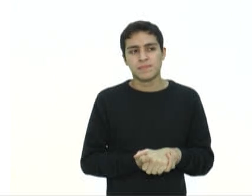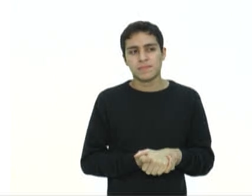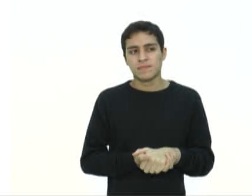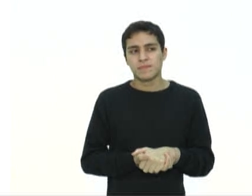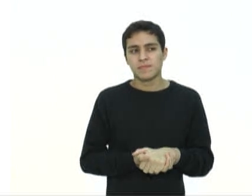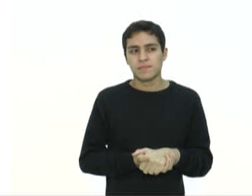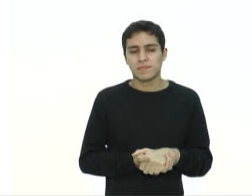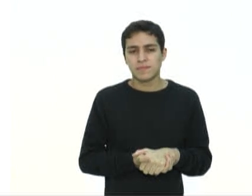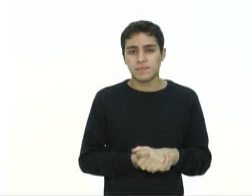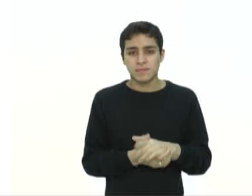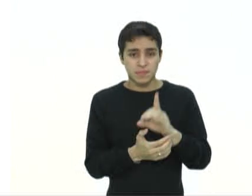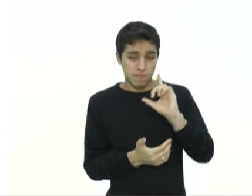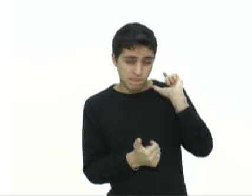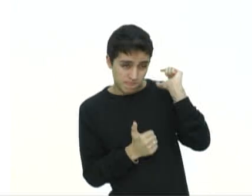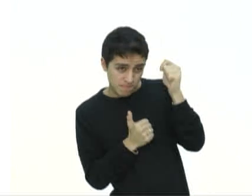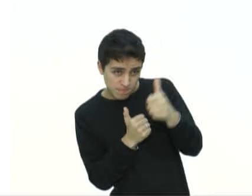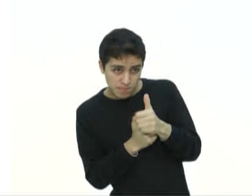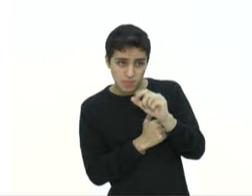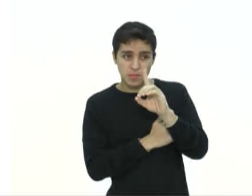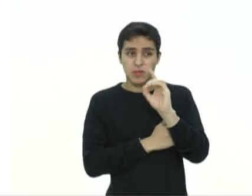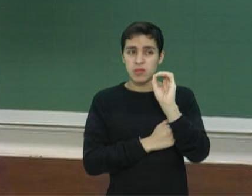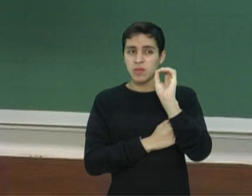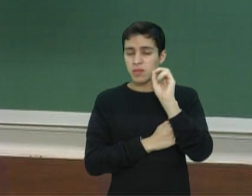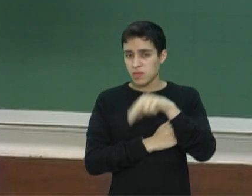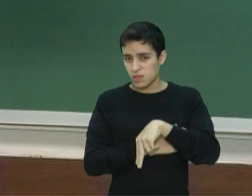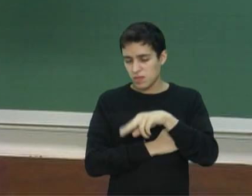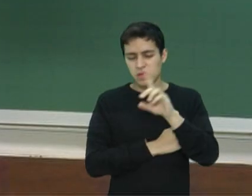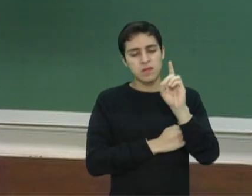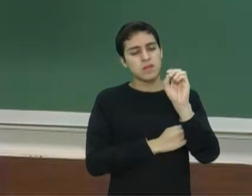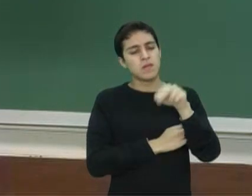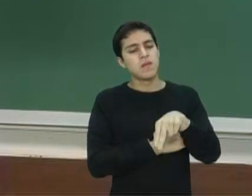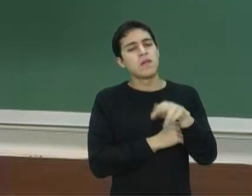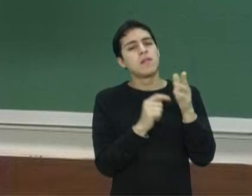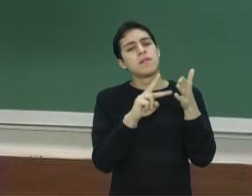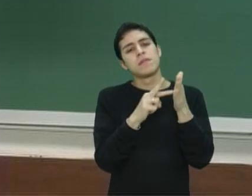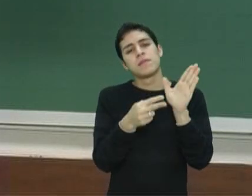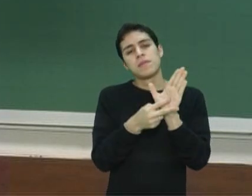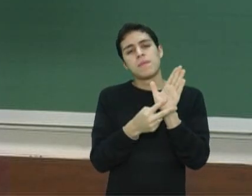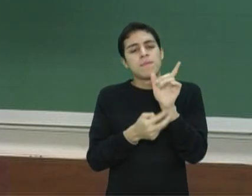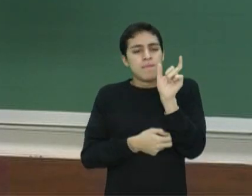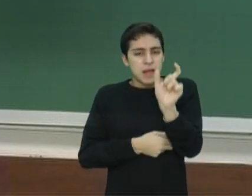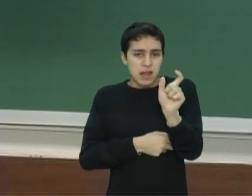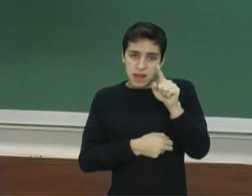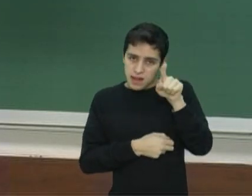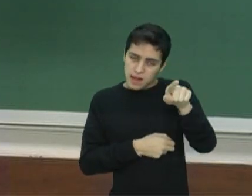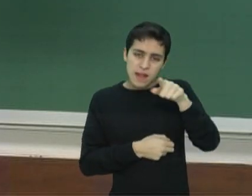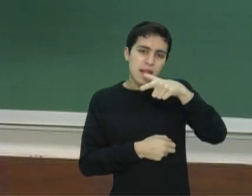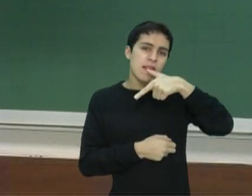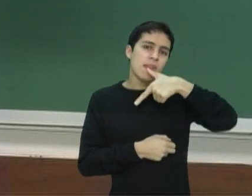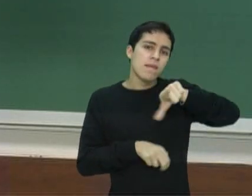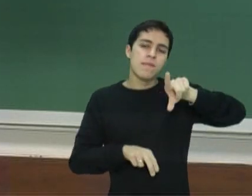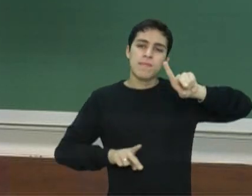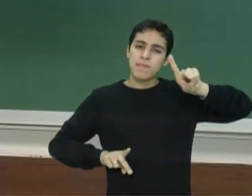quando se aproximou Dom Felipe. Dom é uma palavra utilizada na língua